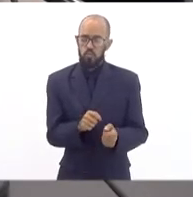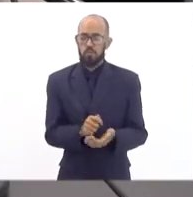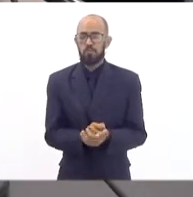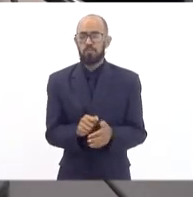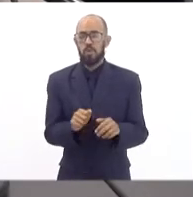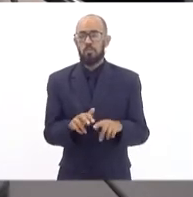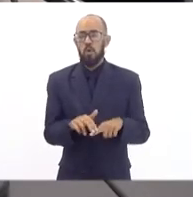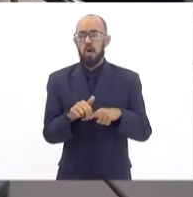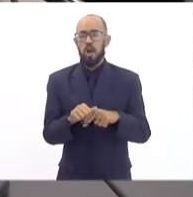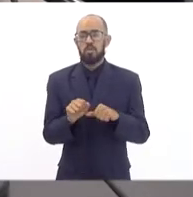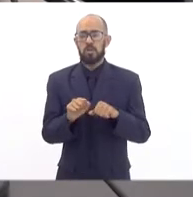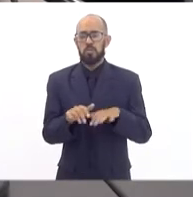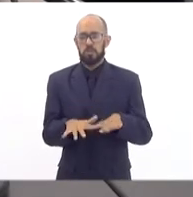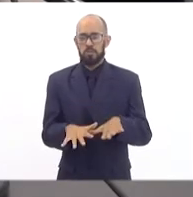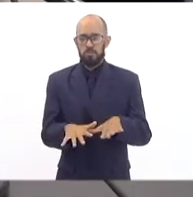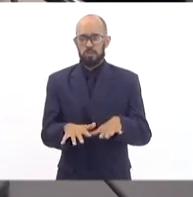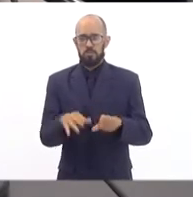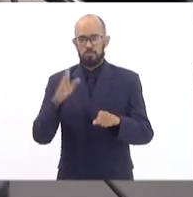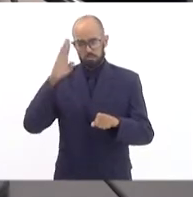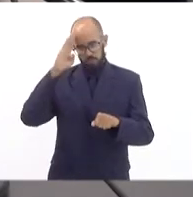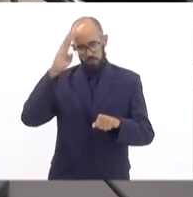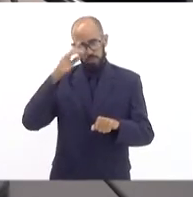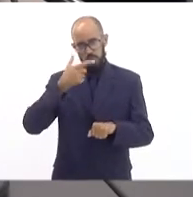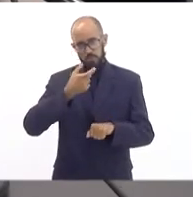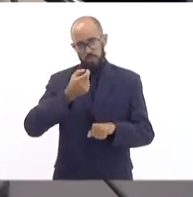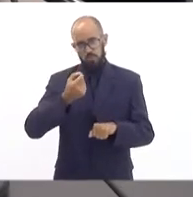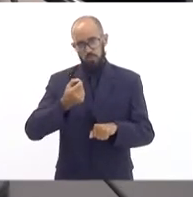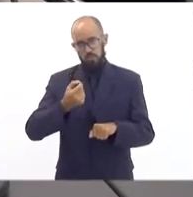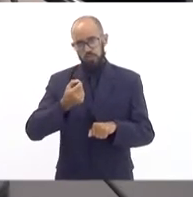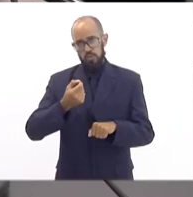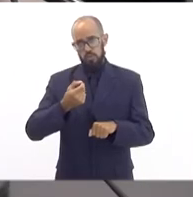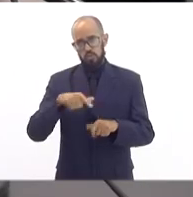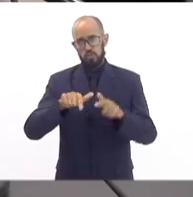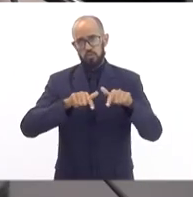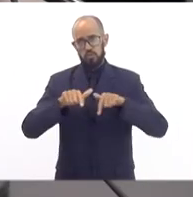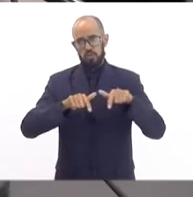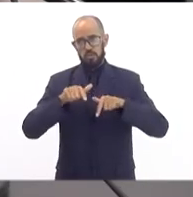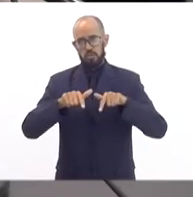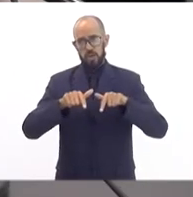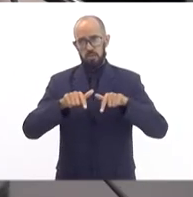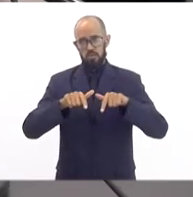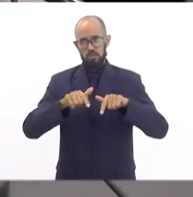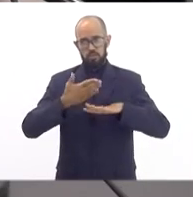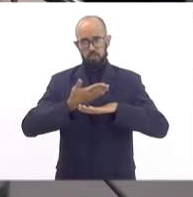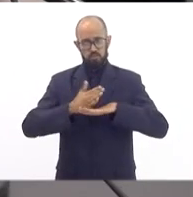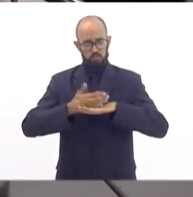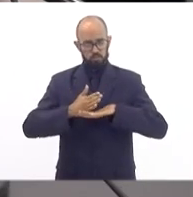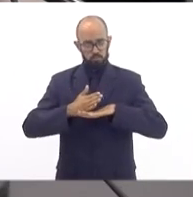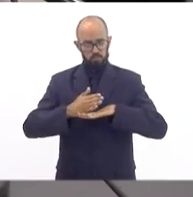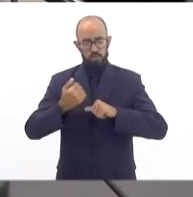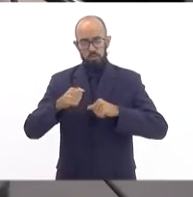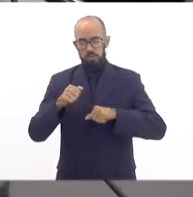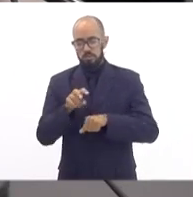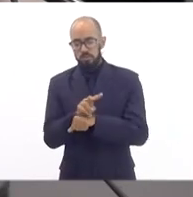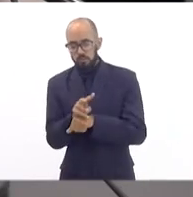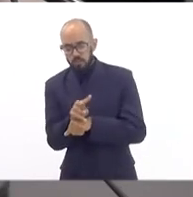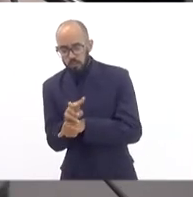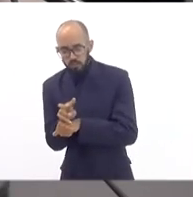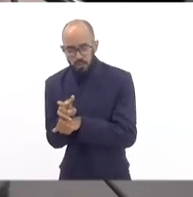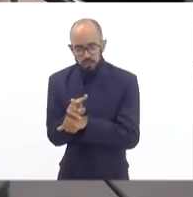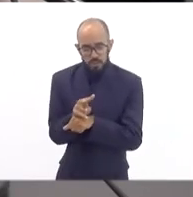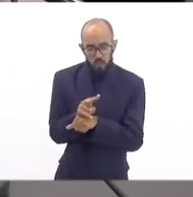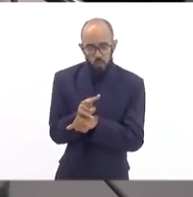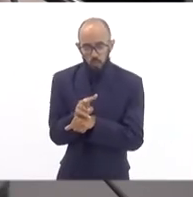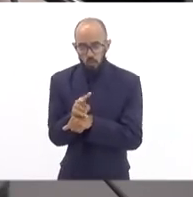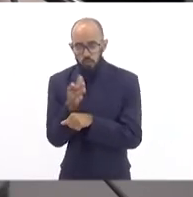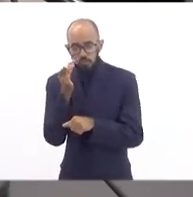pandemia, e principalmente em 2020, os trabalhos de campo, porque eles demandam a inspeção física para depois